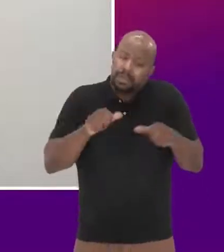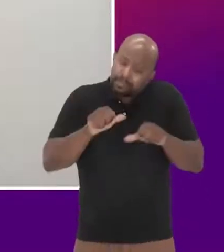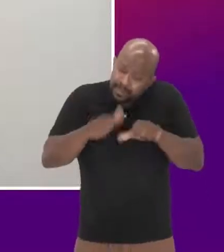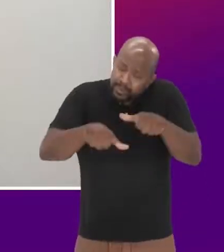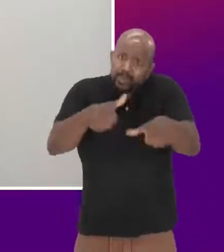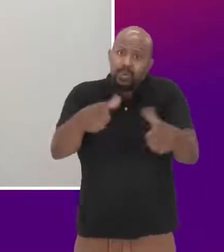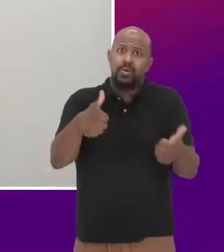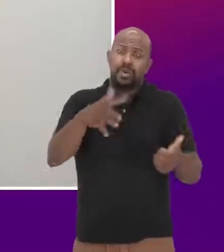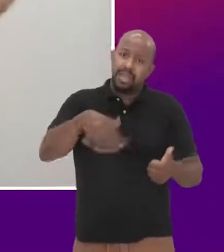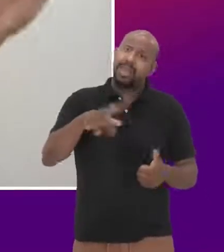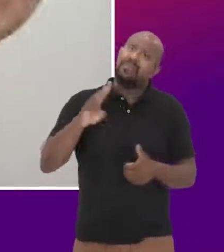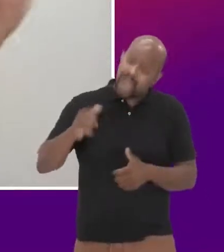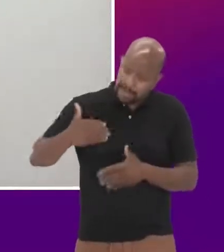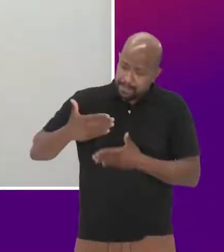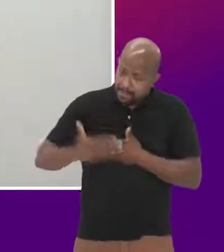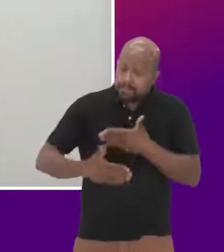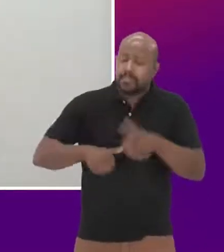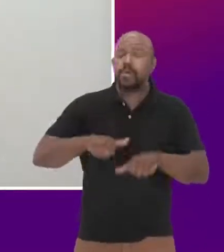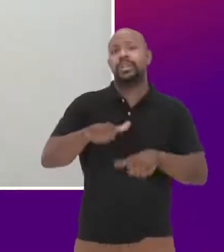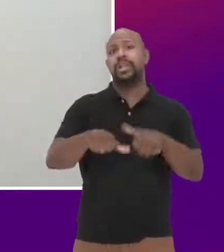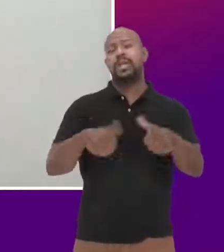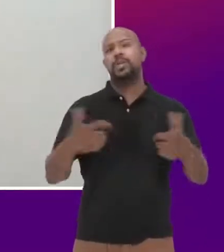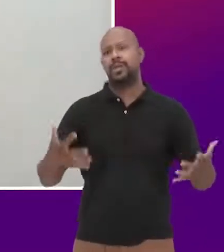mudou e vem mudando